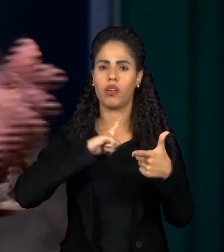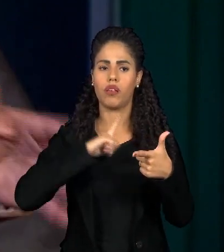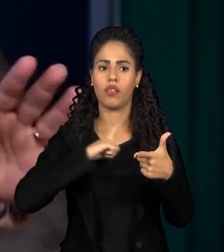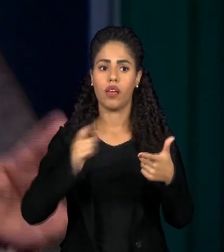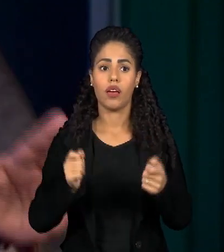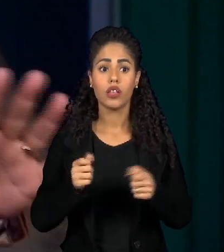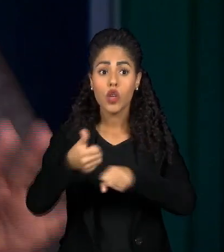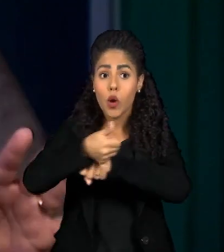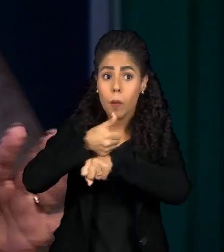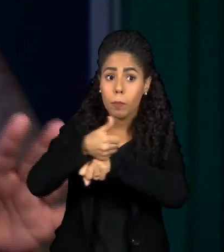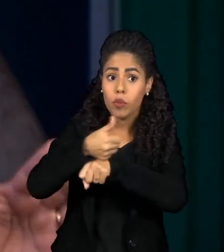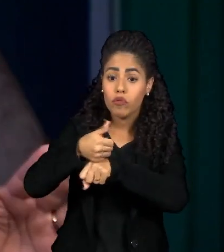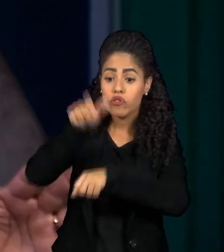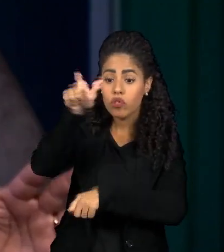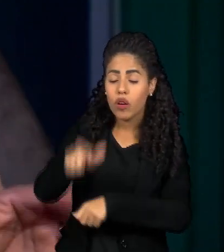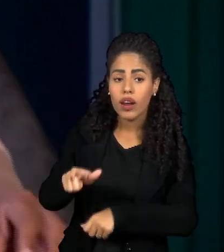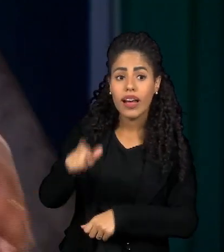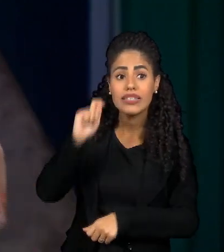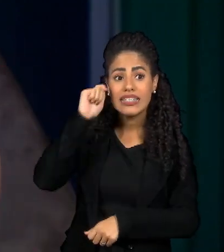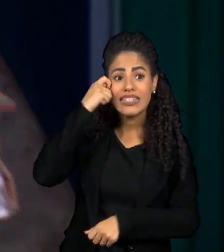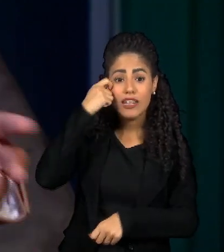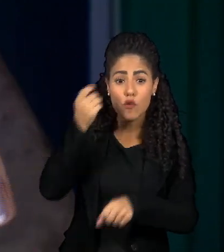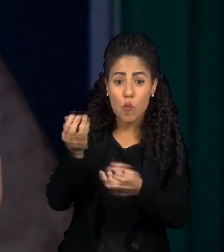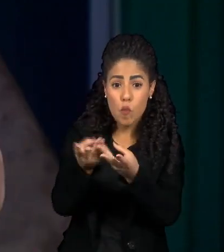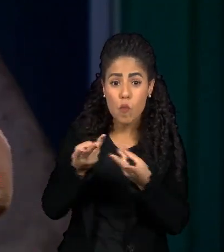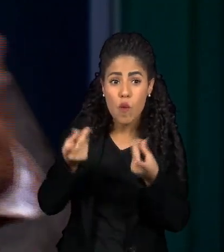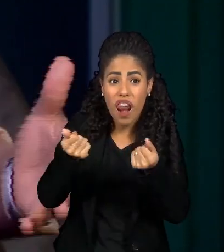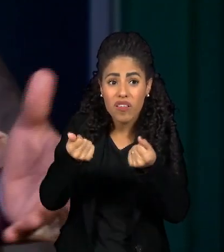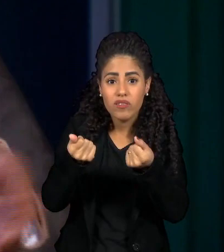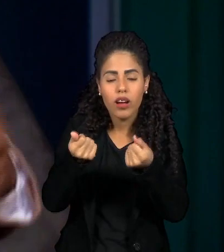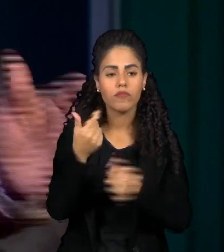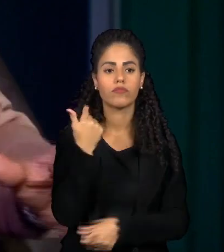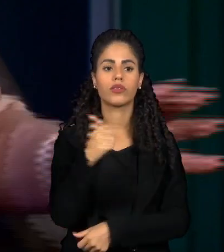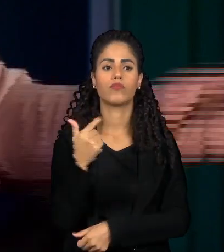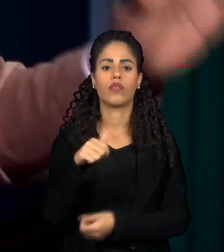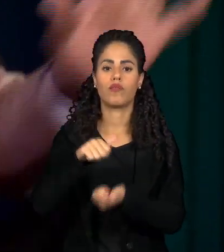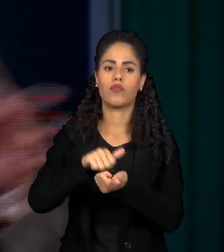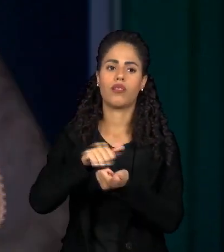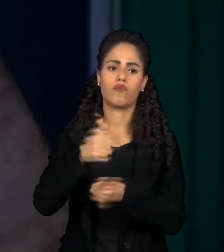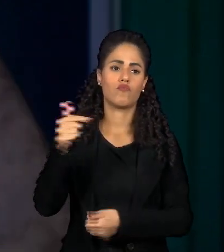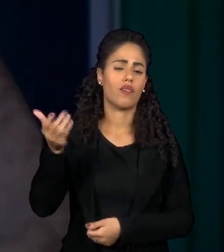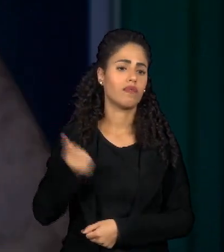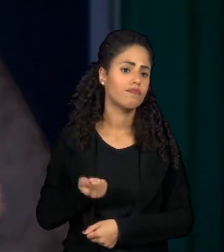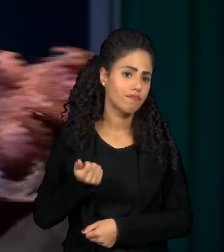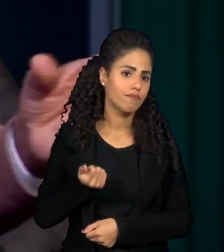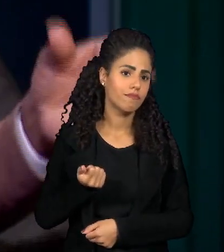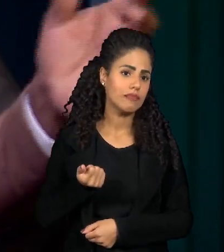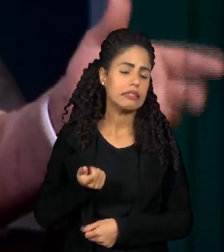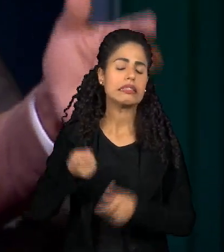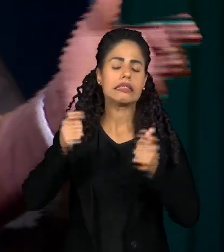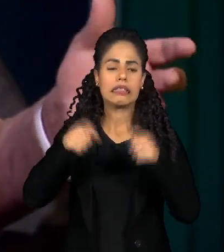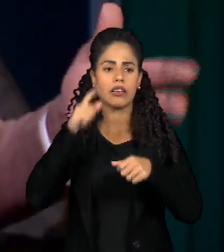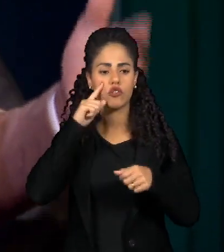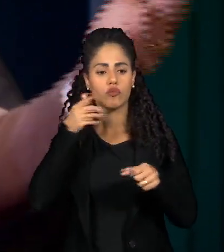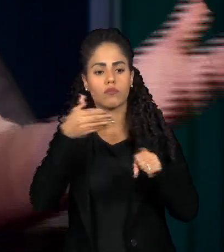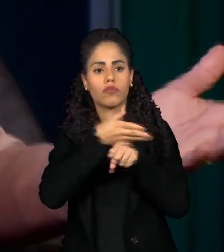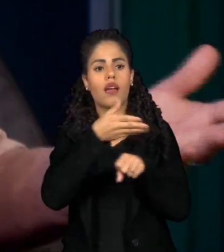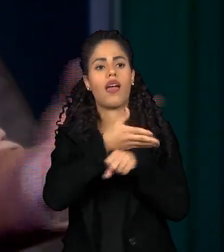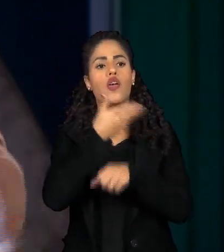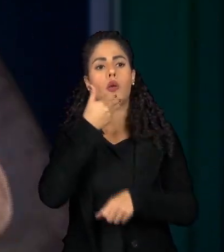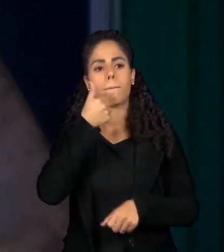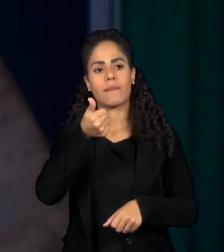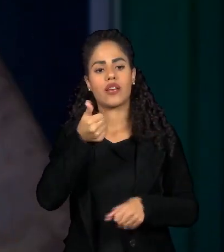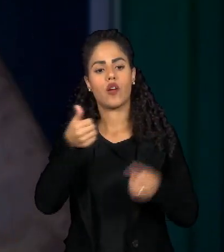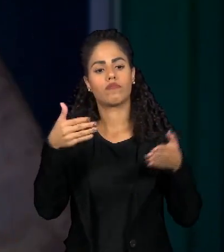temos profissionais negros qualificados, pelo menos nos números necessários para poder ter uma participação mais